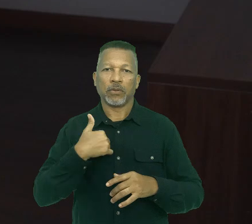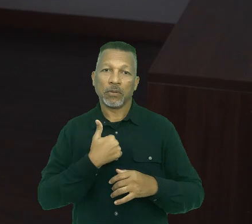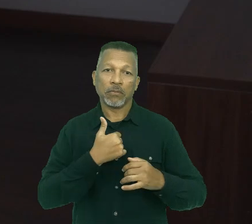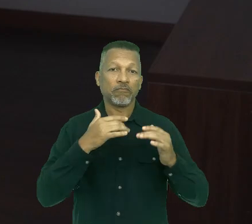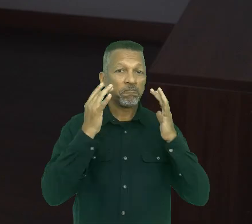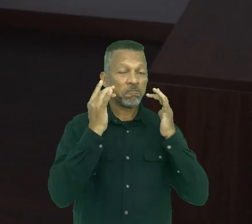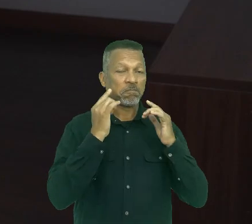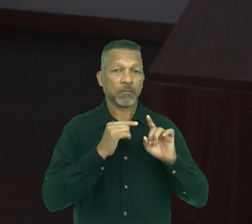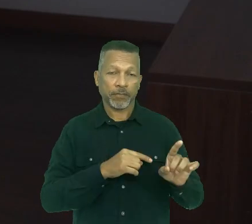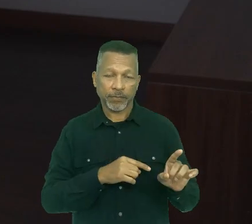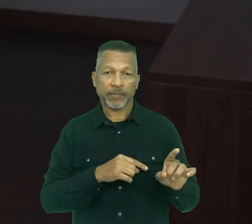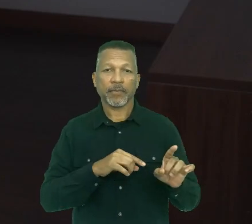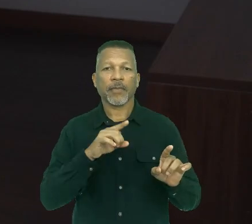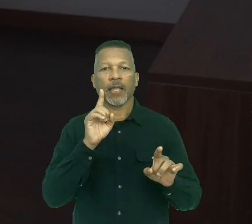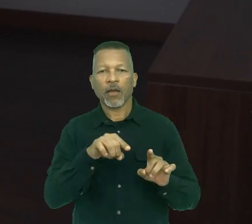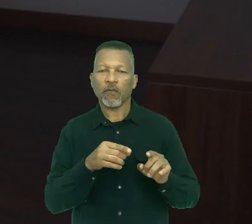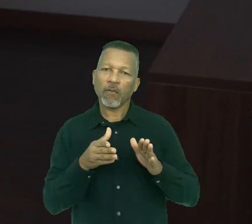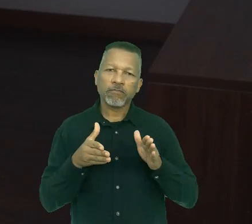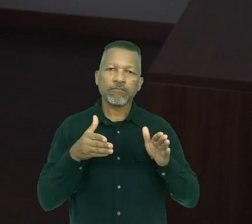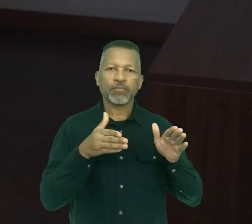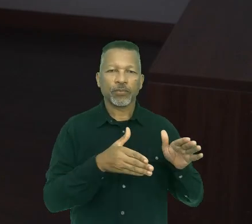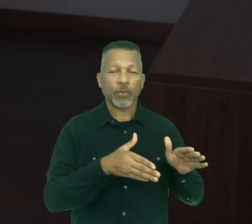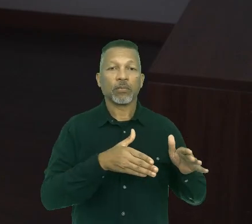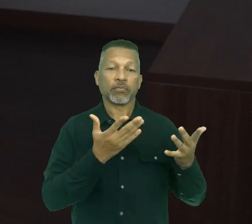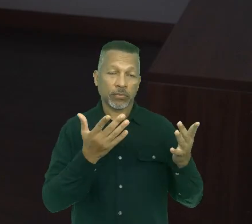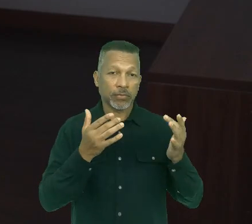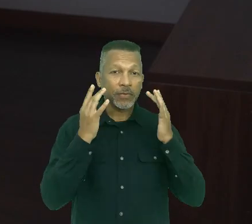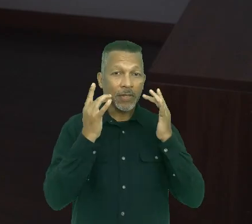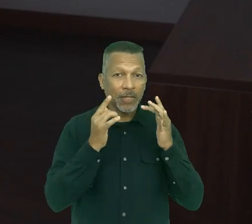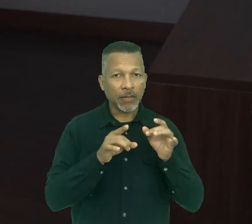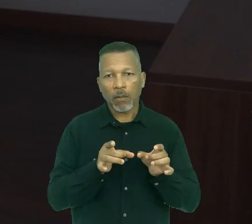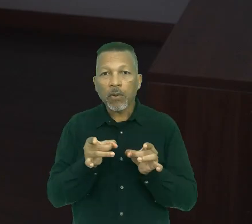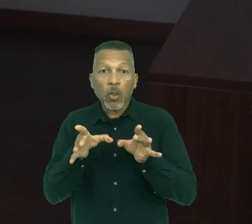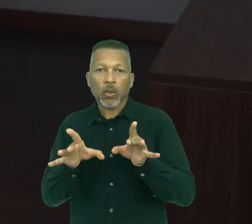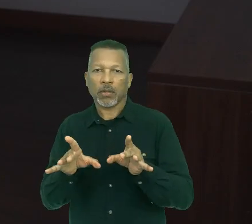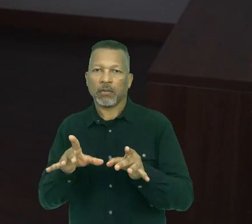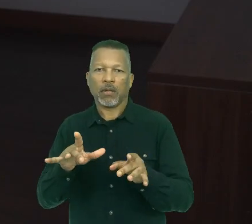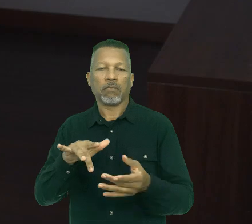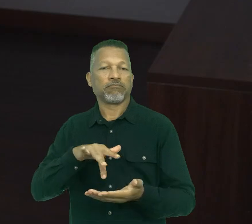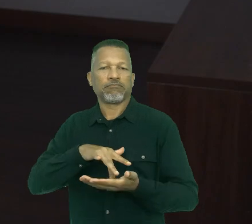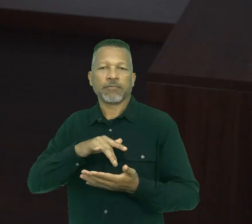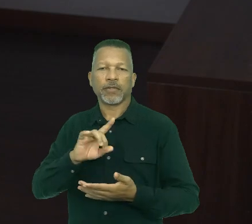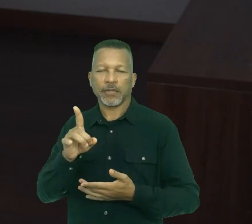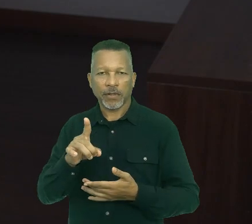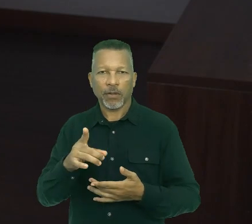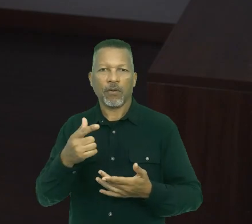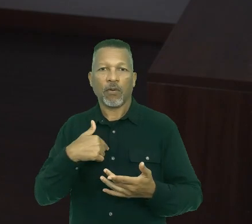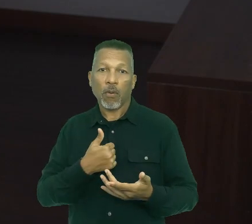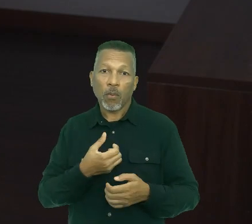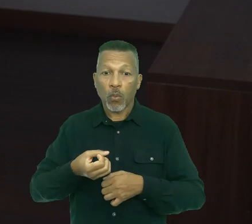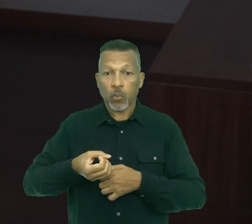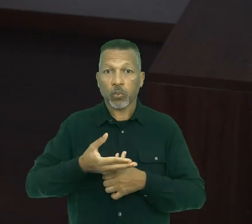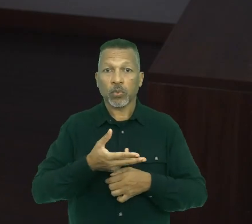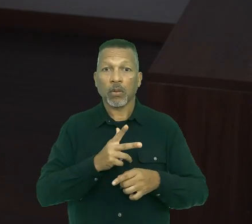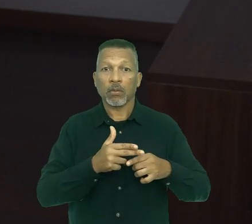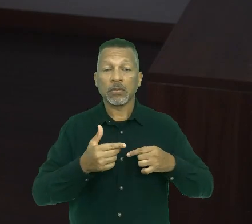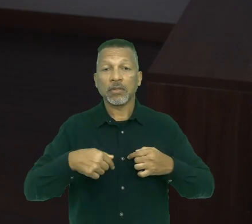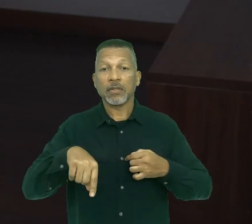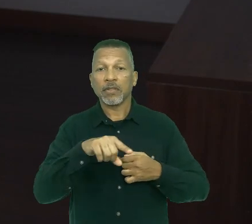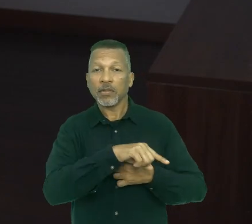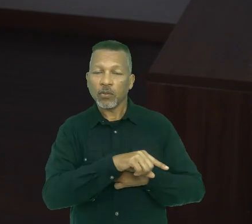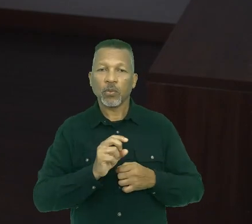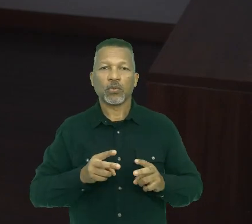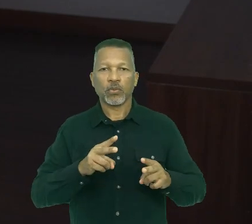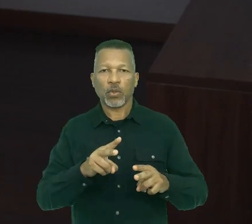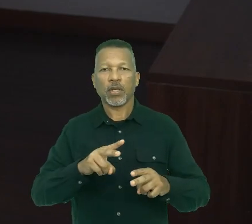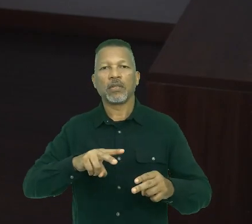teatro. Aí fundamos o grupo de teatro, não larguei a dança, né? Fui para o balé clássico, para o balé moderno, e continuei dançando. Fundamos